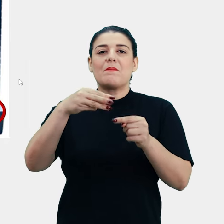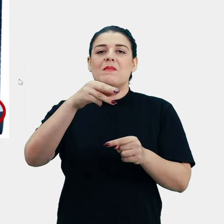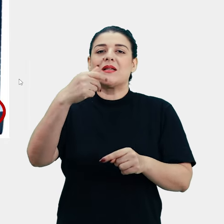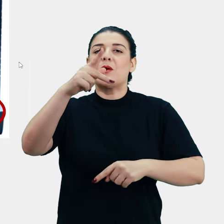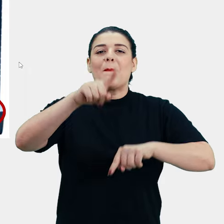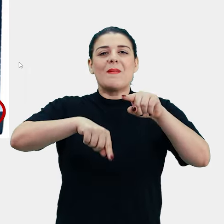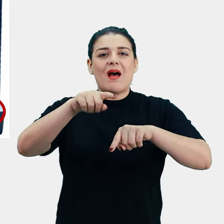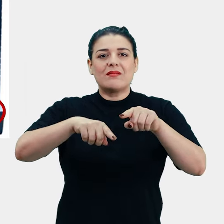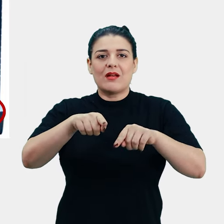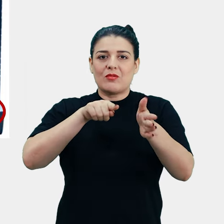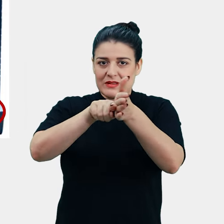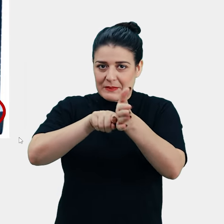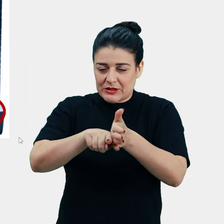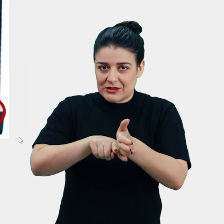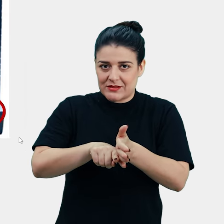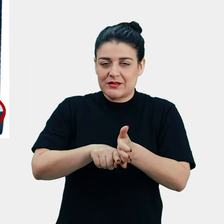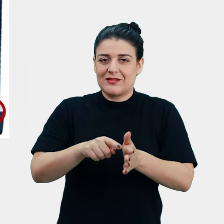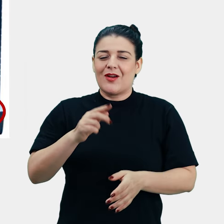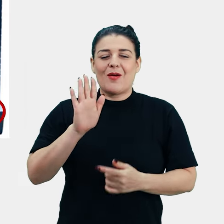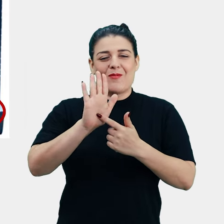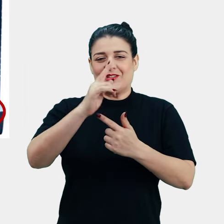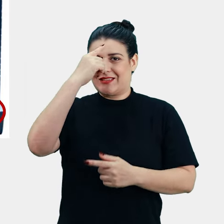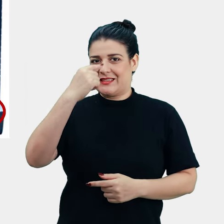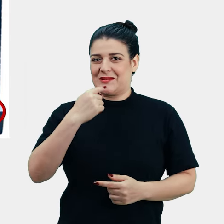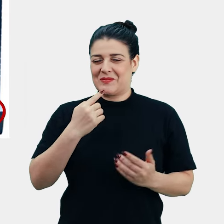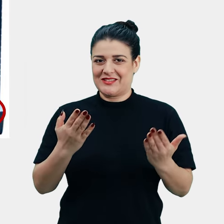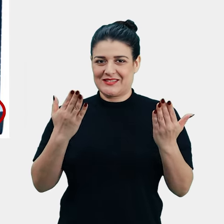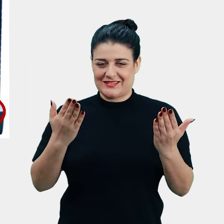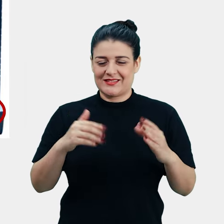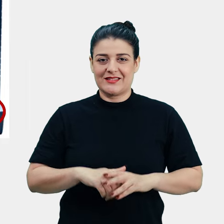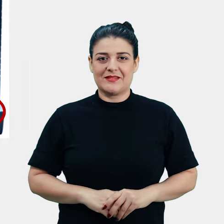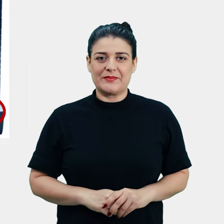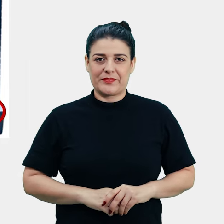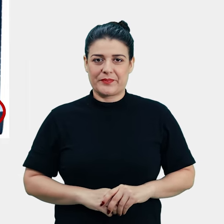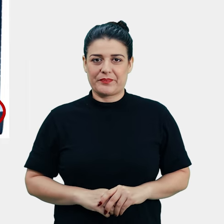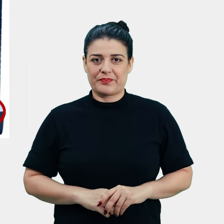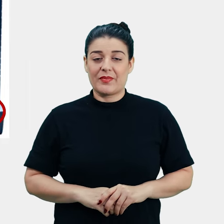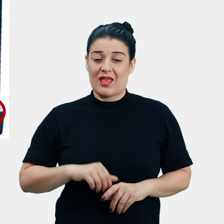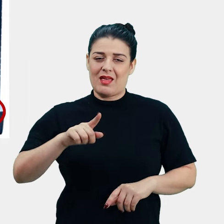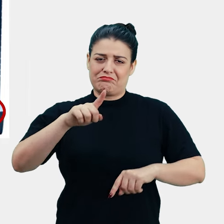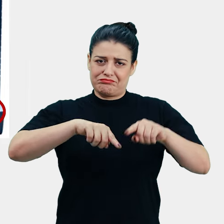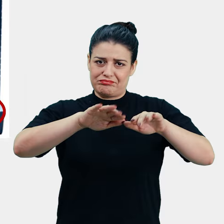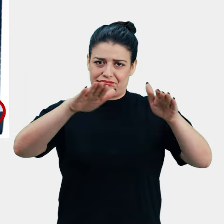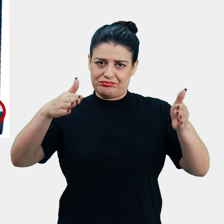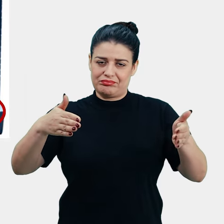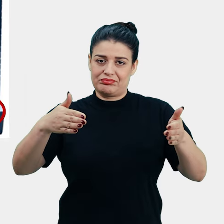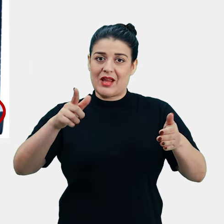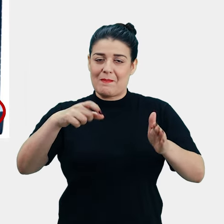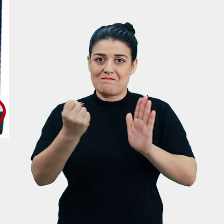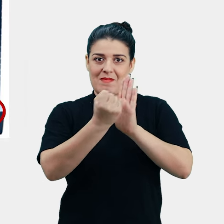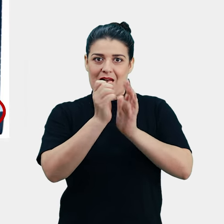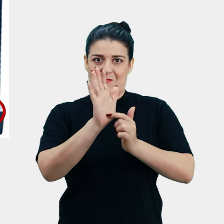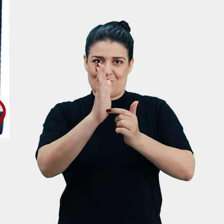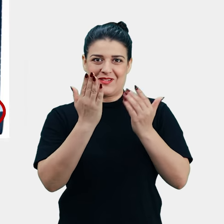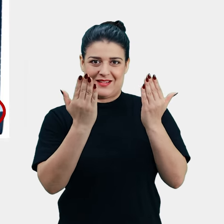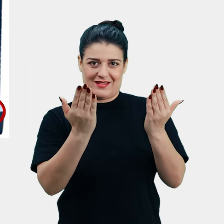você está trabalhando. Então, aqui uma imagem, tá, do espectrômetro de massas, um desses equipamentos, isso aqui é um ion trap,